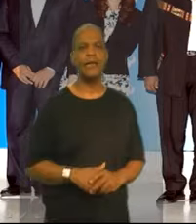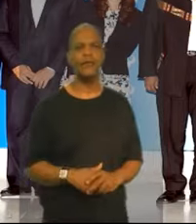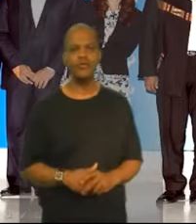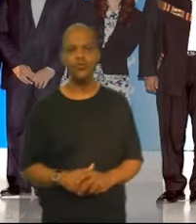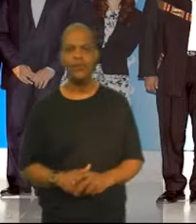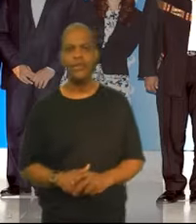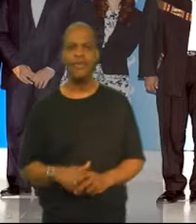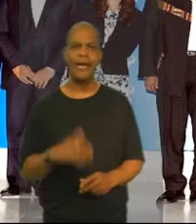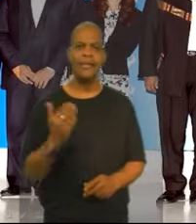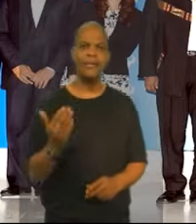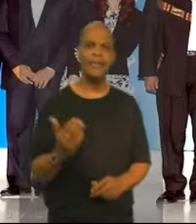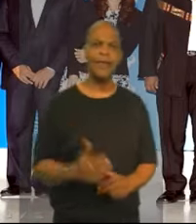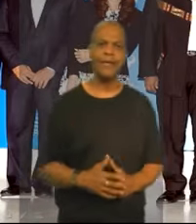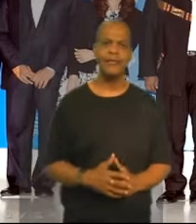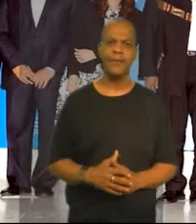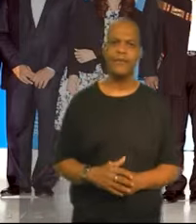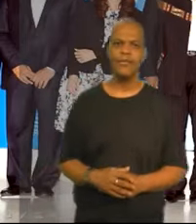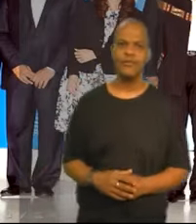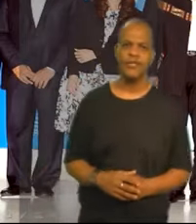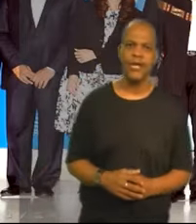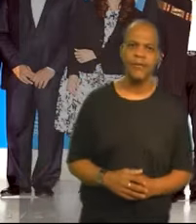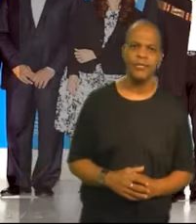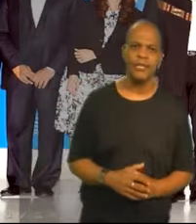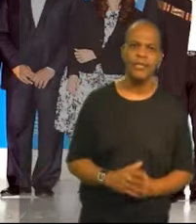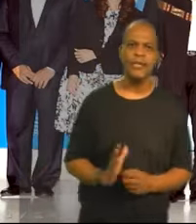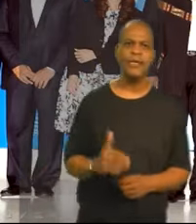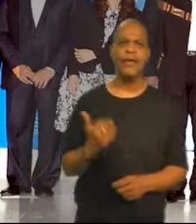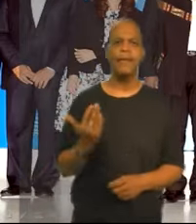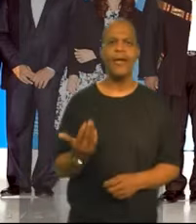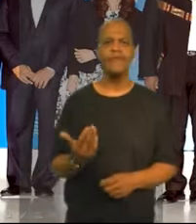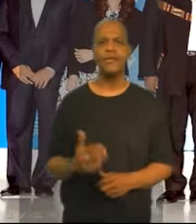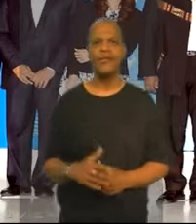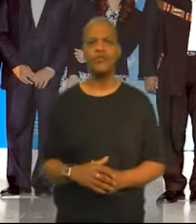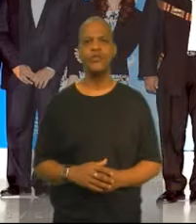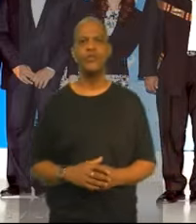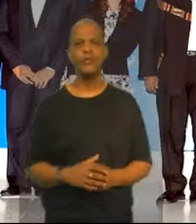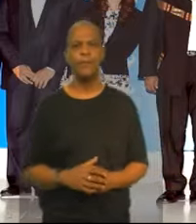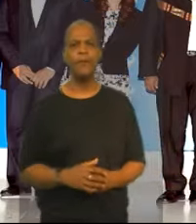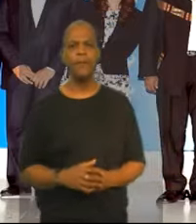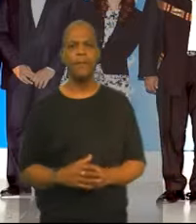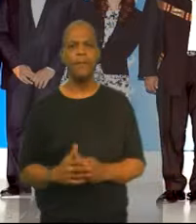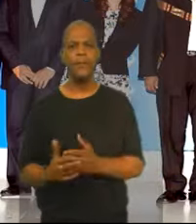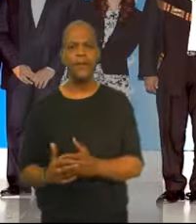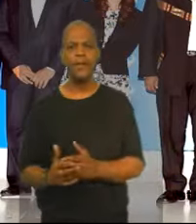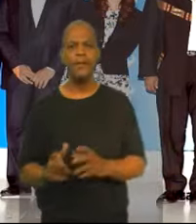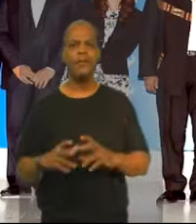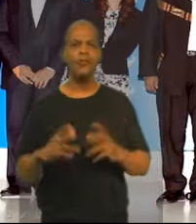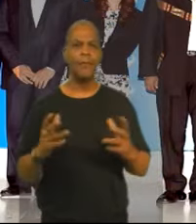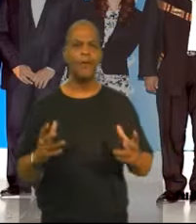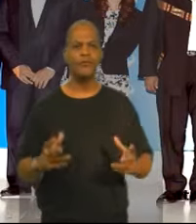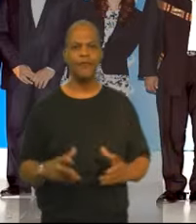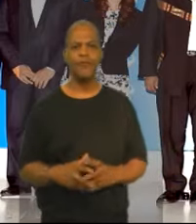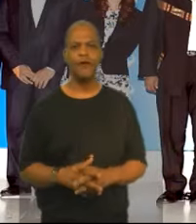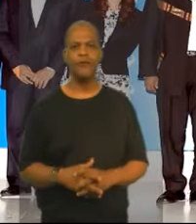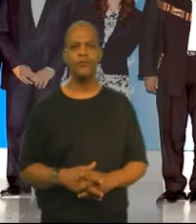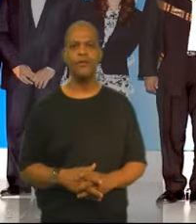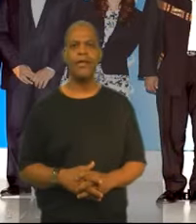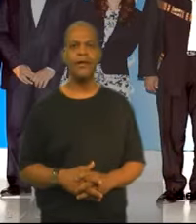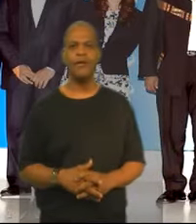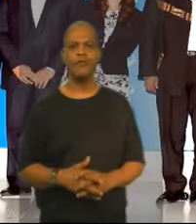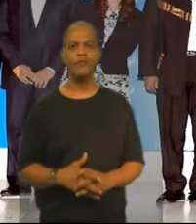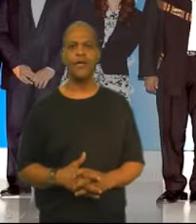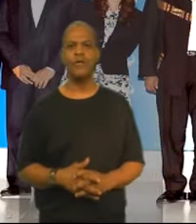aqui? Eu tenho a Unasul, que ainda aparece a presidente Michelle Bachelet, que em breve será substituída pelo Piñera numa próxima